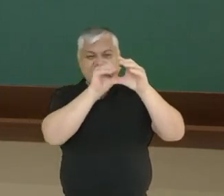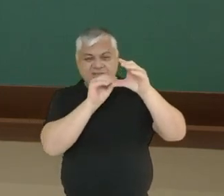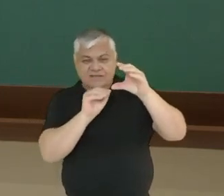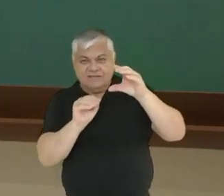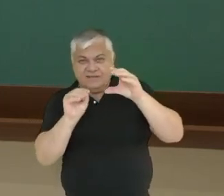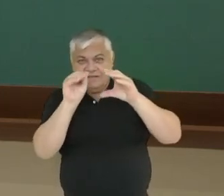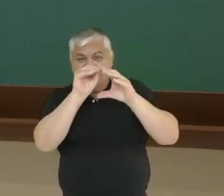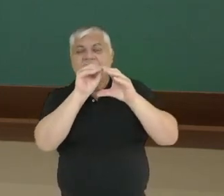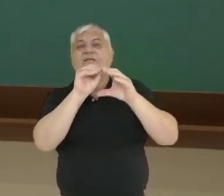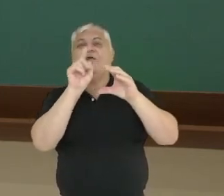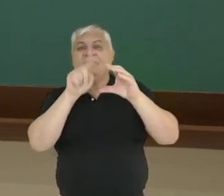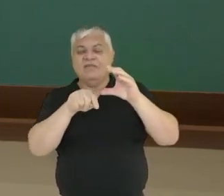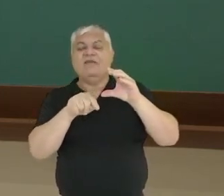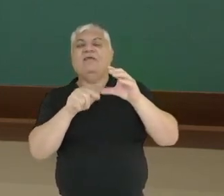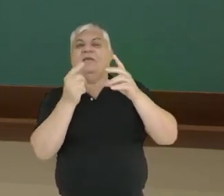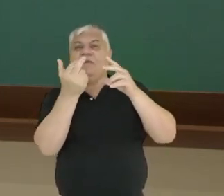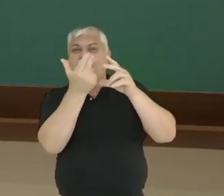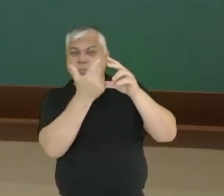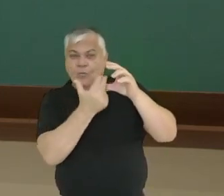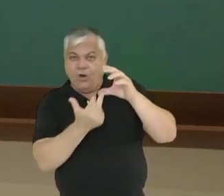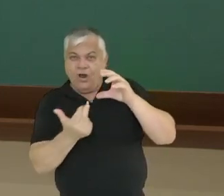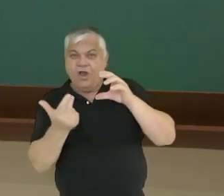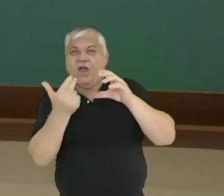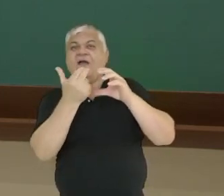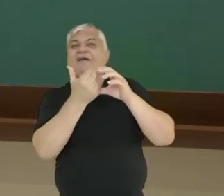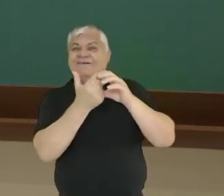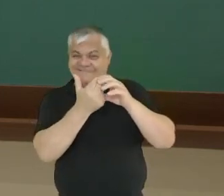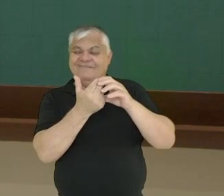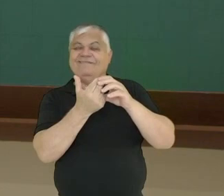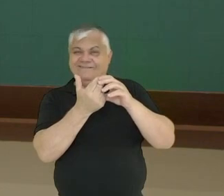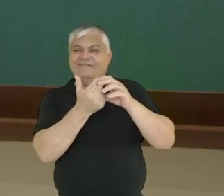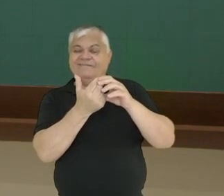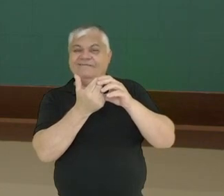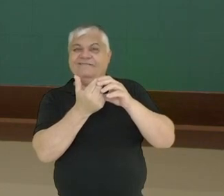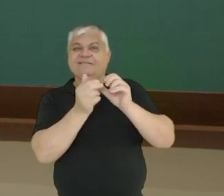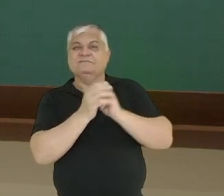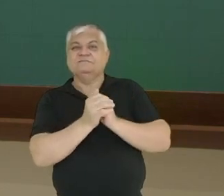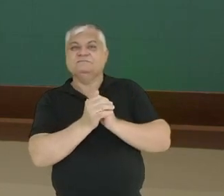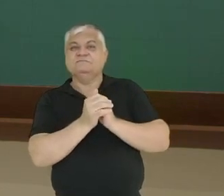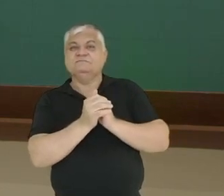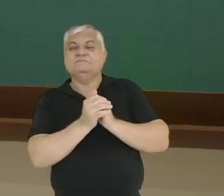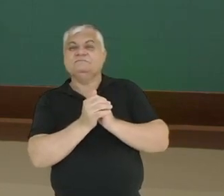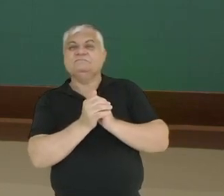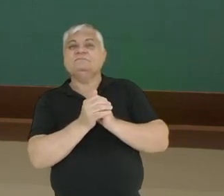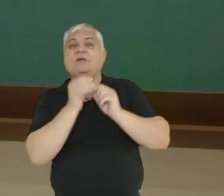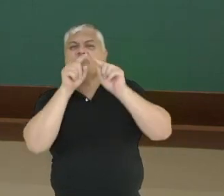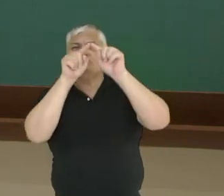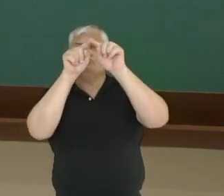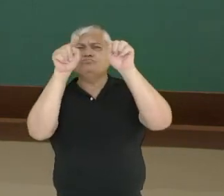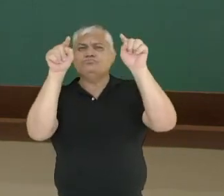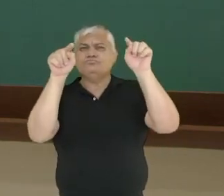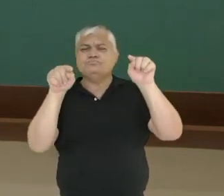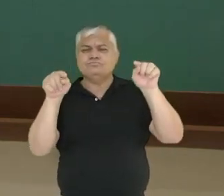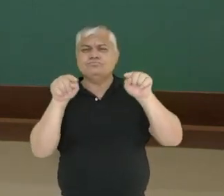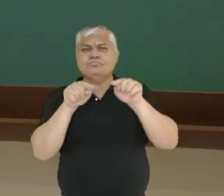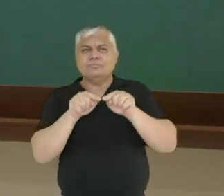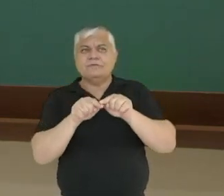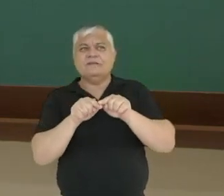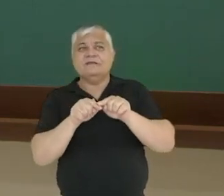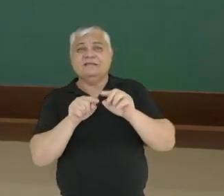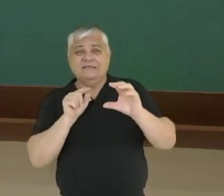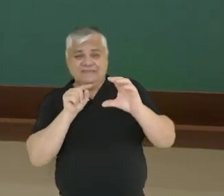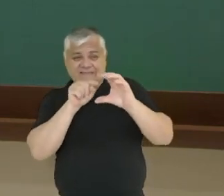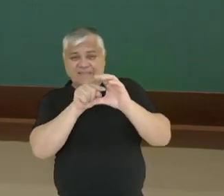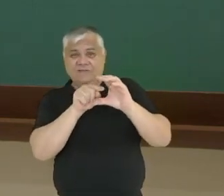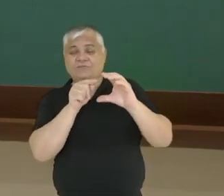ângulos internos desse polígono terão também a mesma medida. Então, se esse